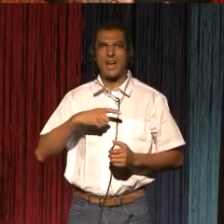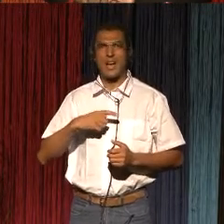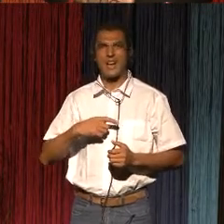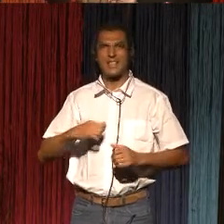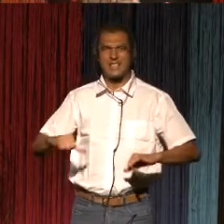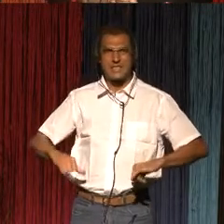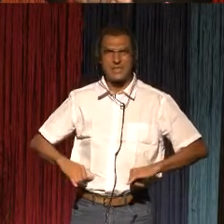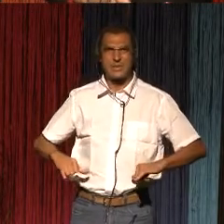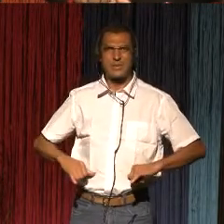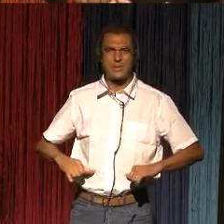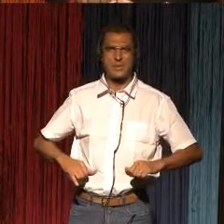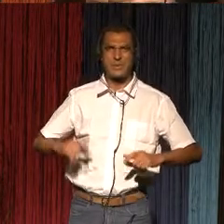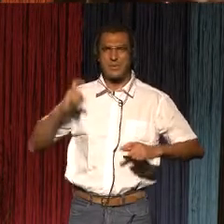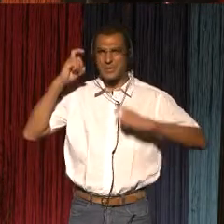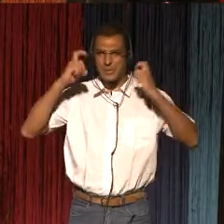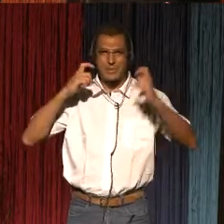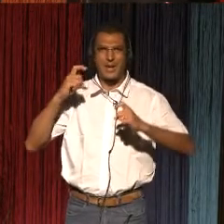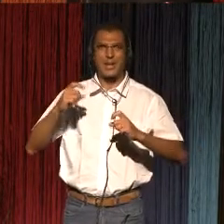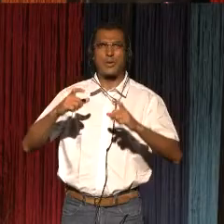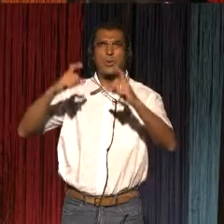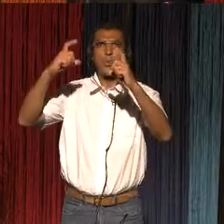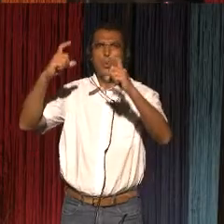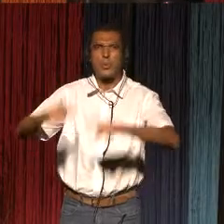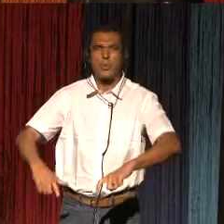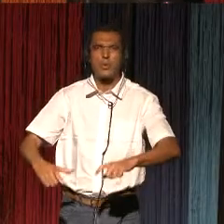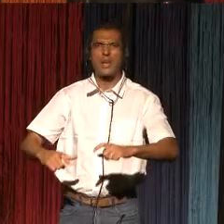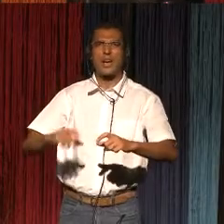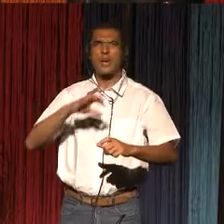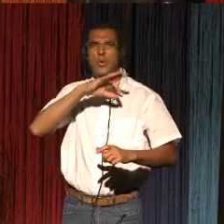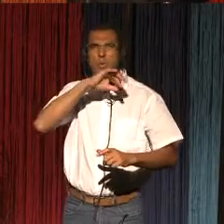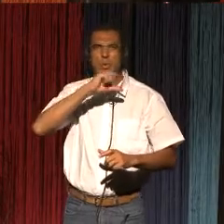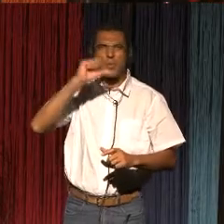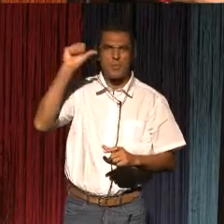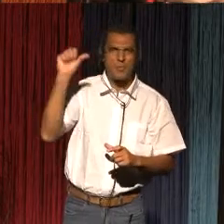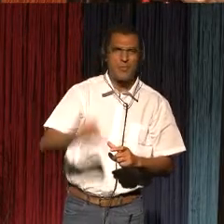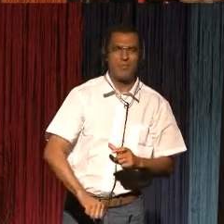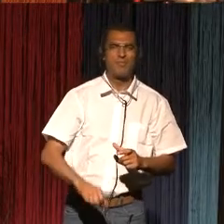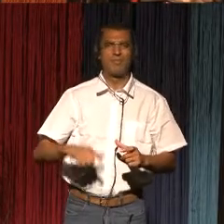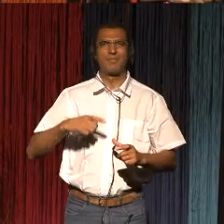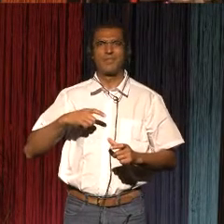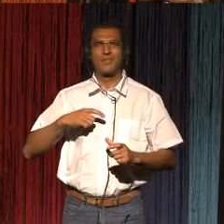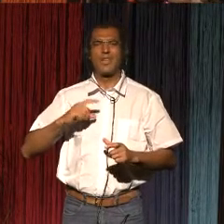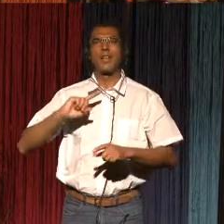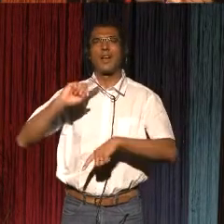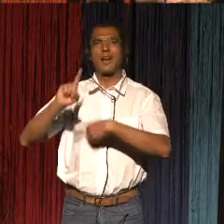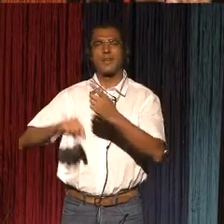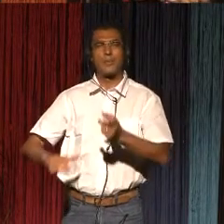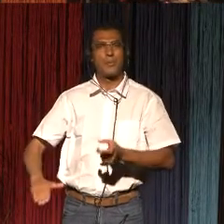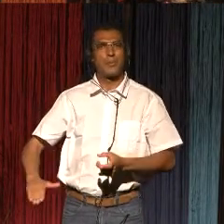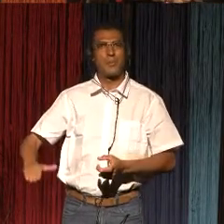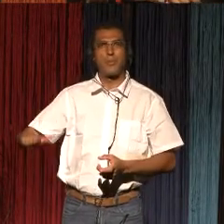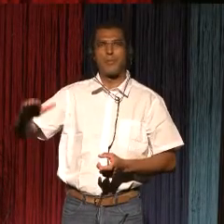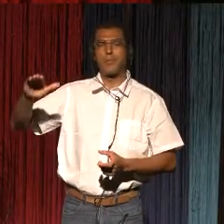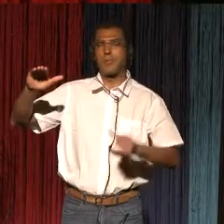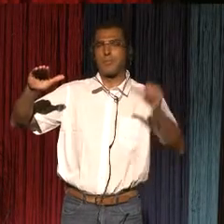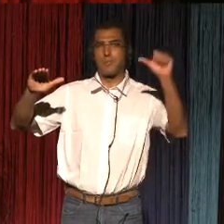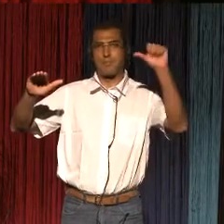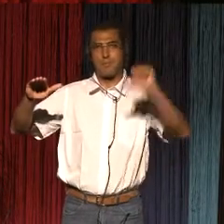aqui, vejam, foram expostas a experiências muito ruins, mas esse grupo aqui tinham